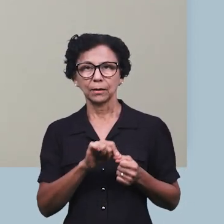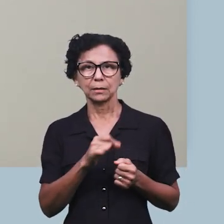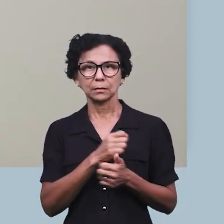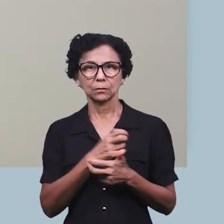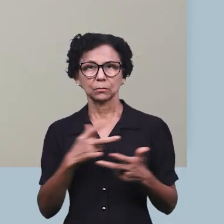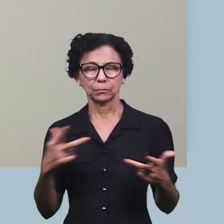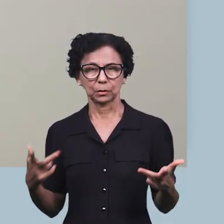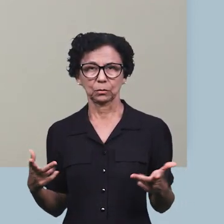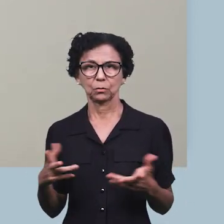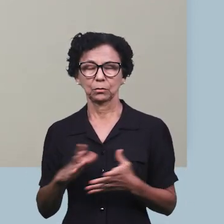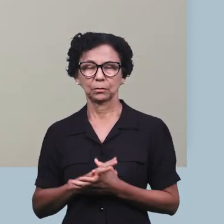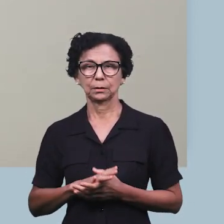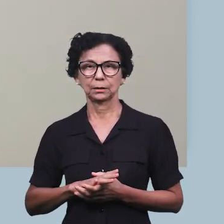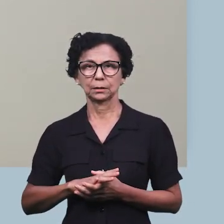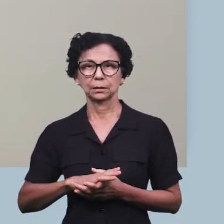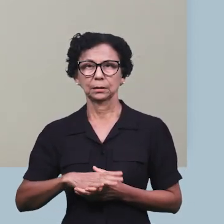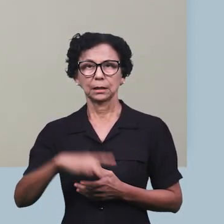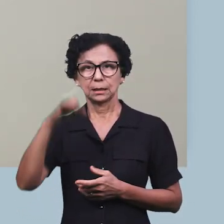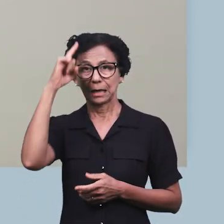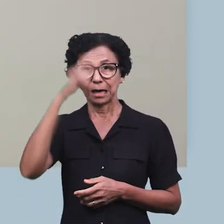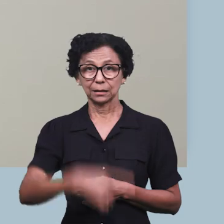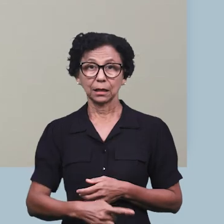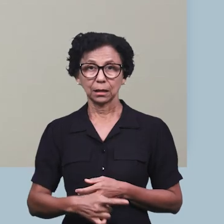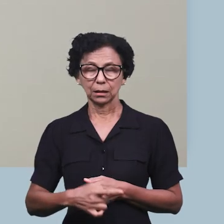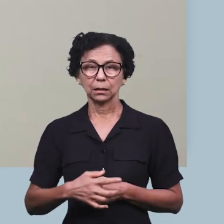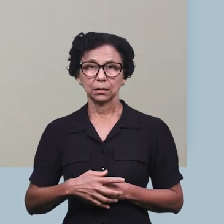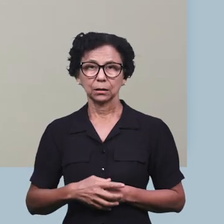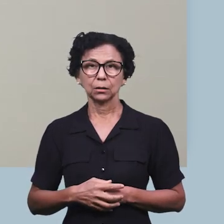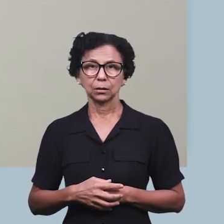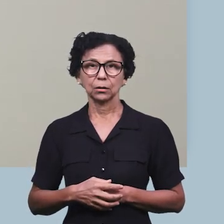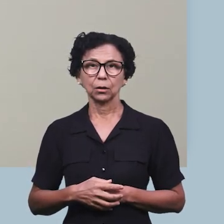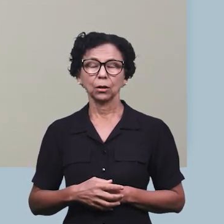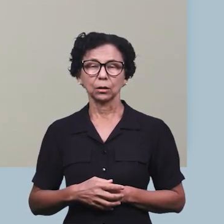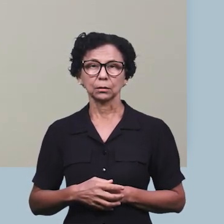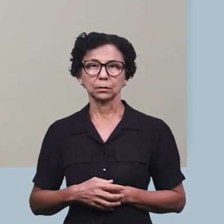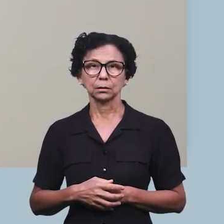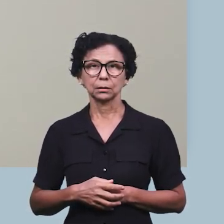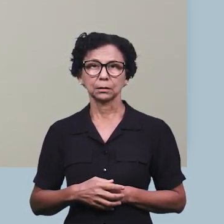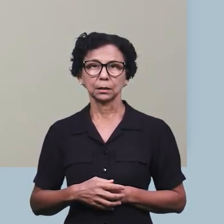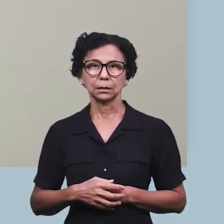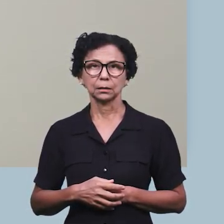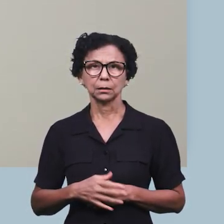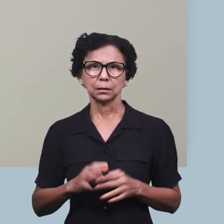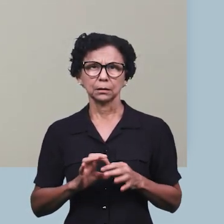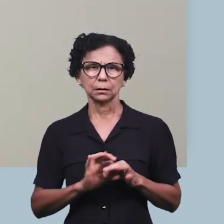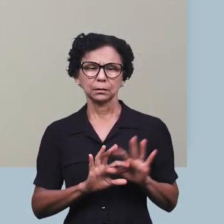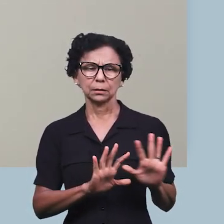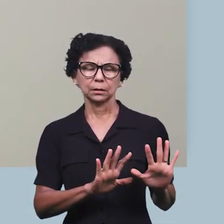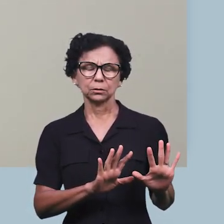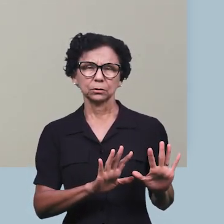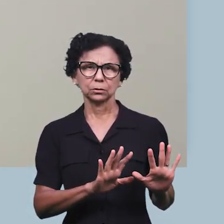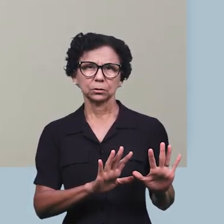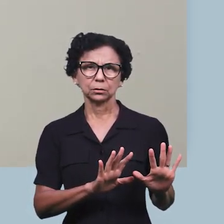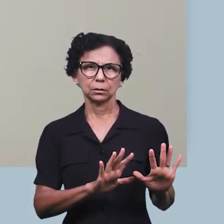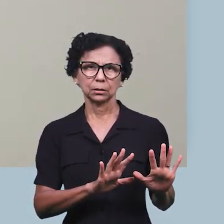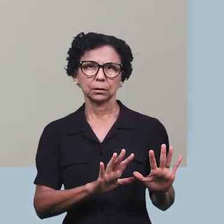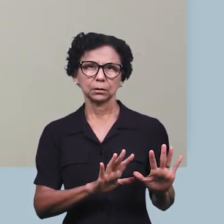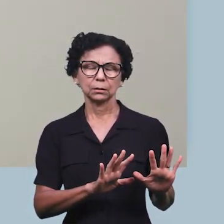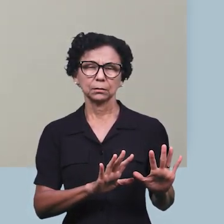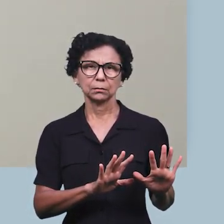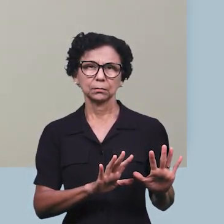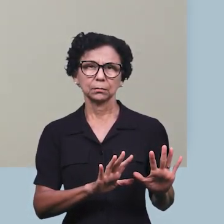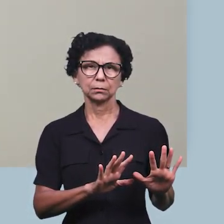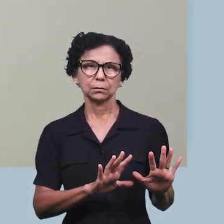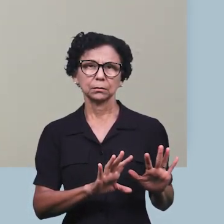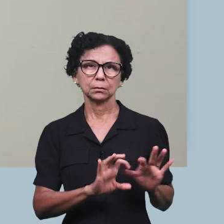algo, tente dar a ordem e depois sair um pouco daquele momento e deixar até alguém ali sob